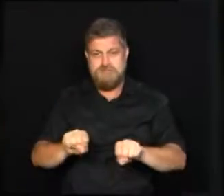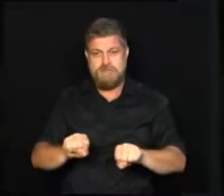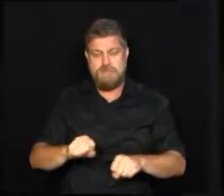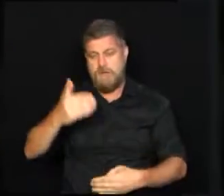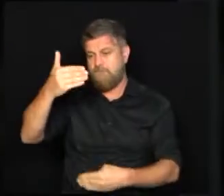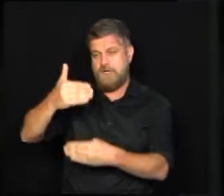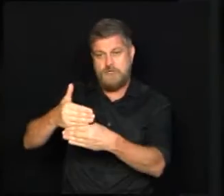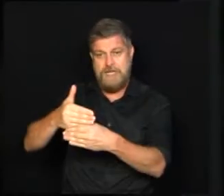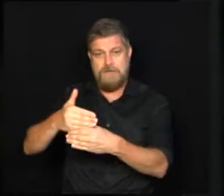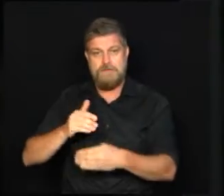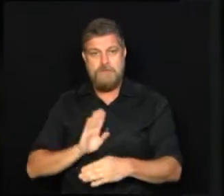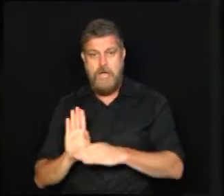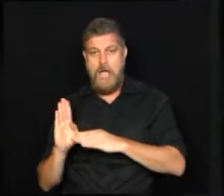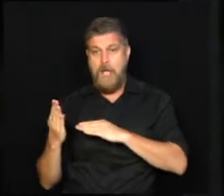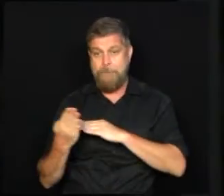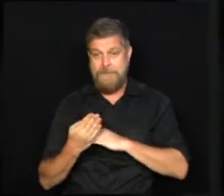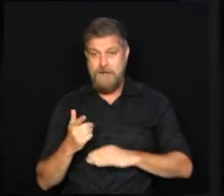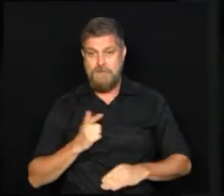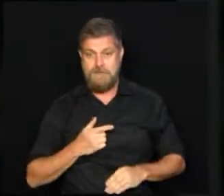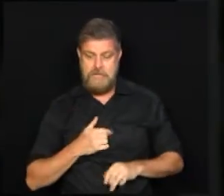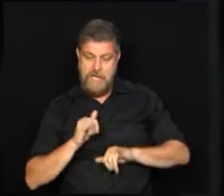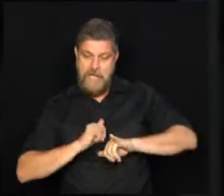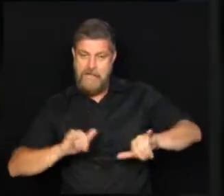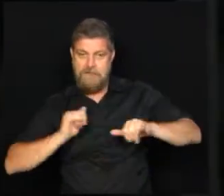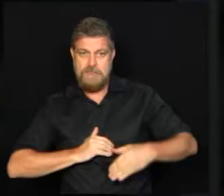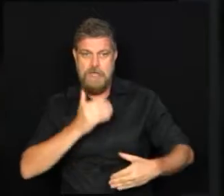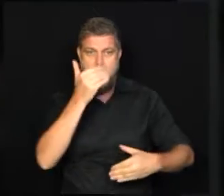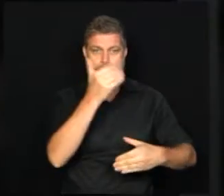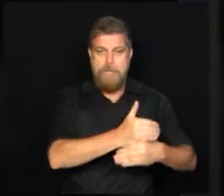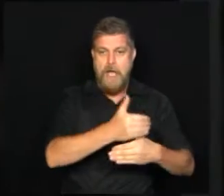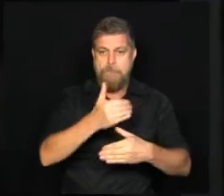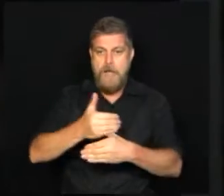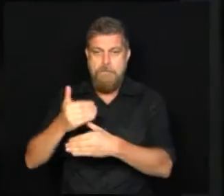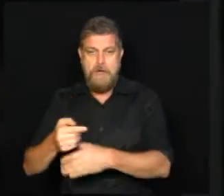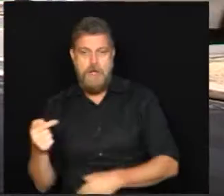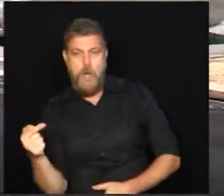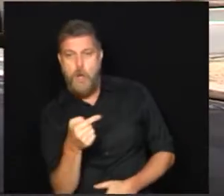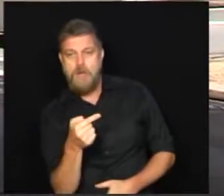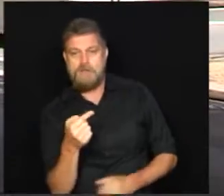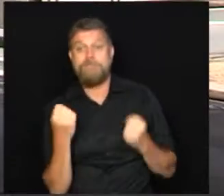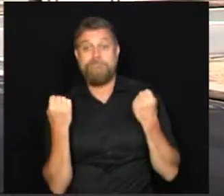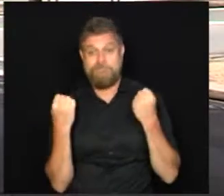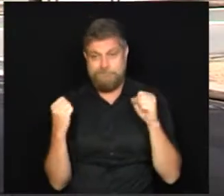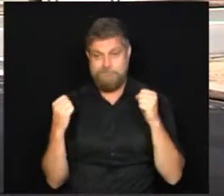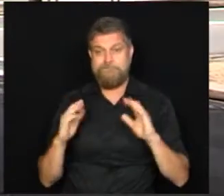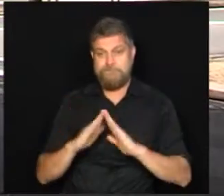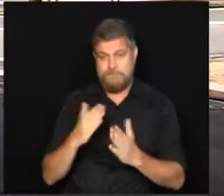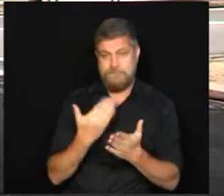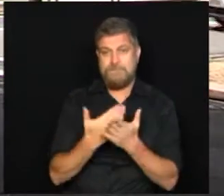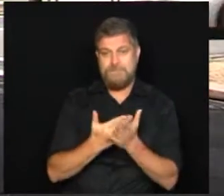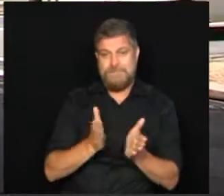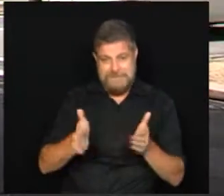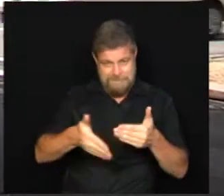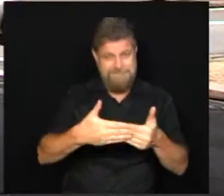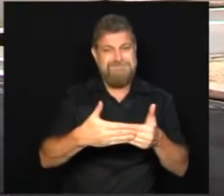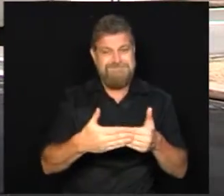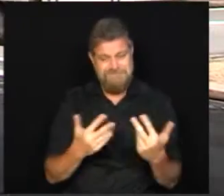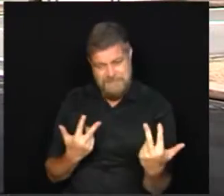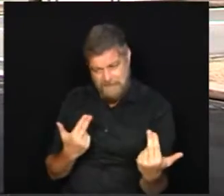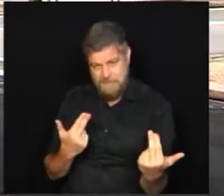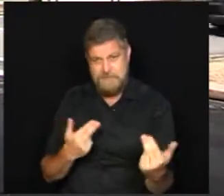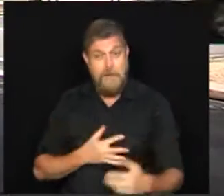nos demais bairros aviso sobre o loc dar um como nesta academia escolas também estão fechadas